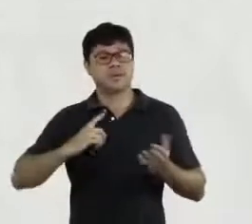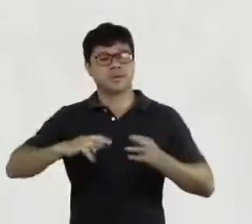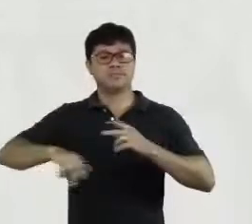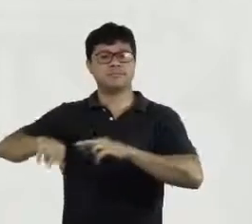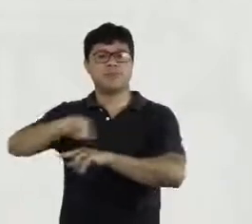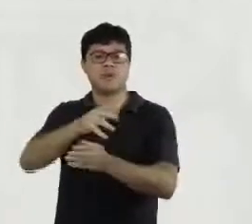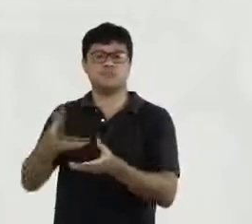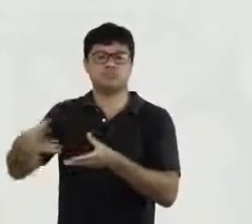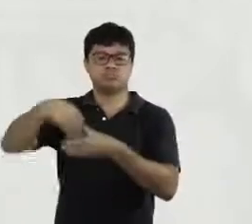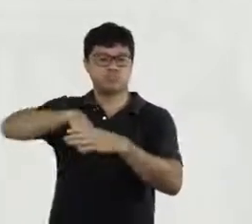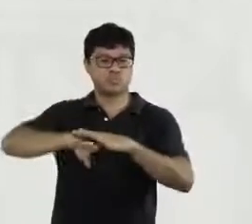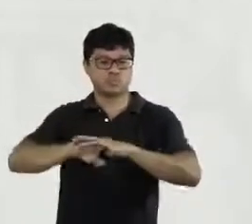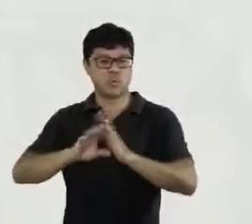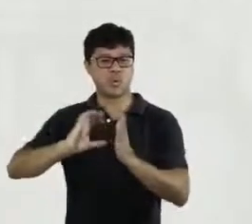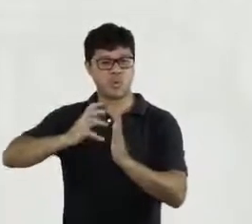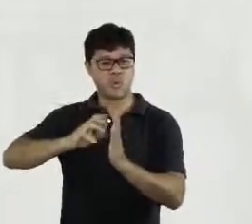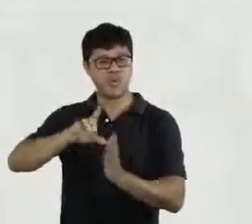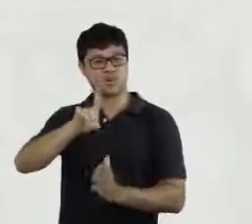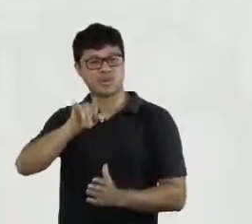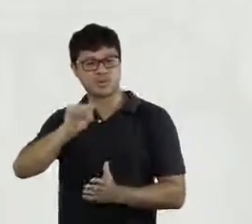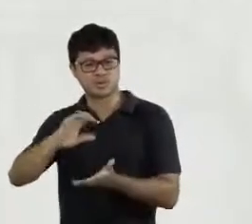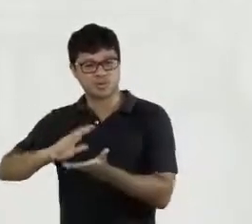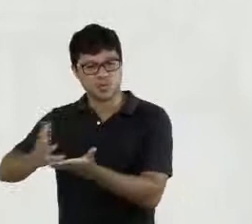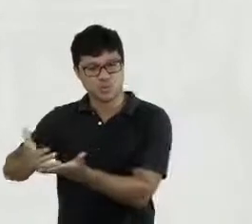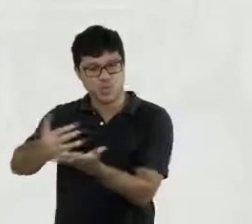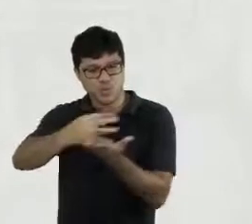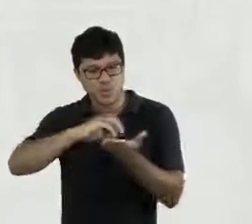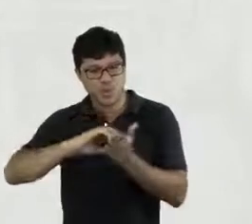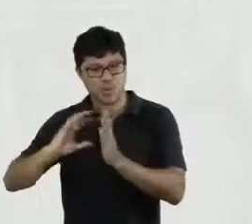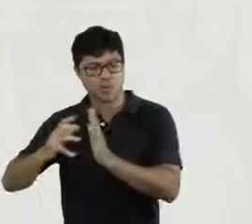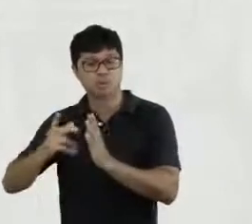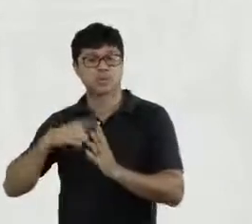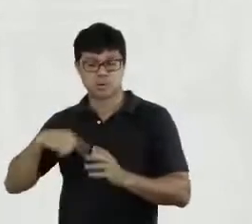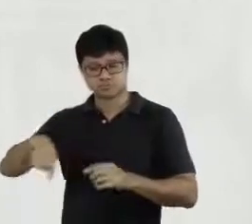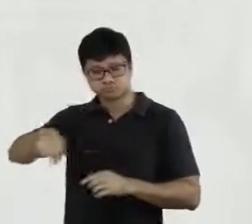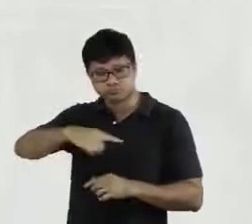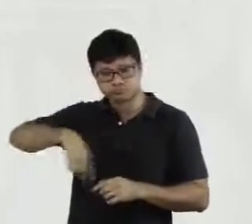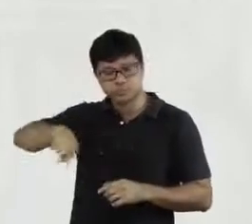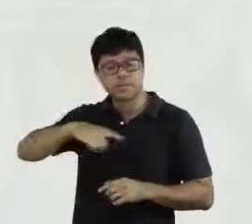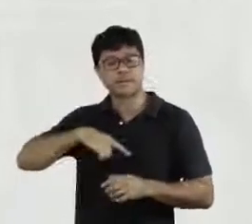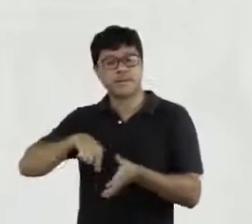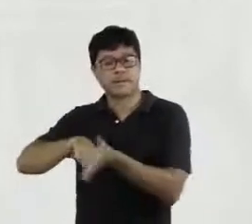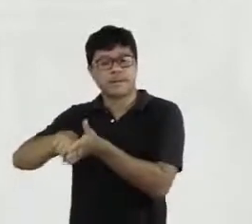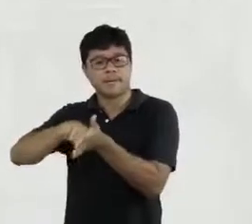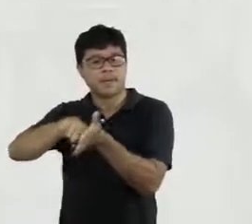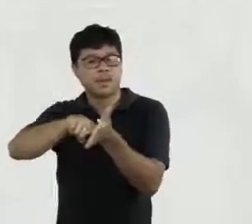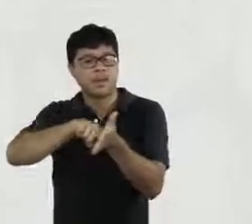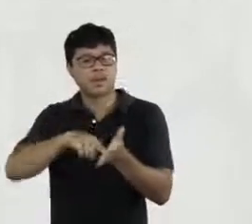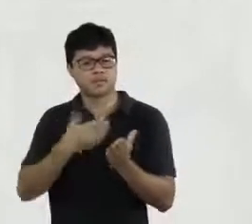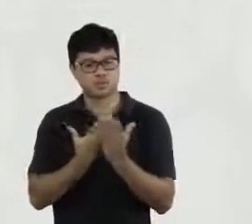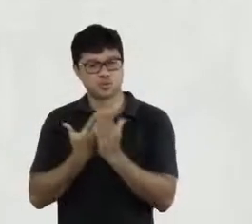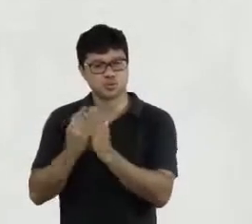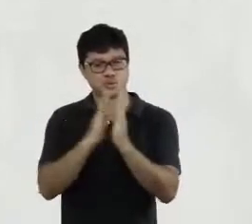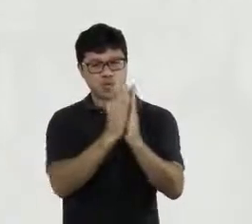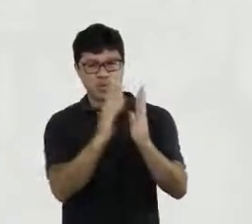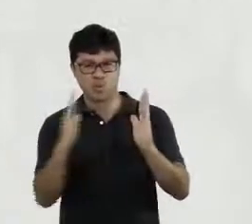dados bibliográficas. Tudo isso pode formar um mote de material da pesquisa bibliográfica.